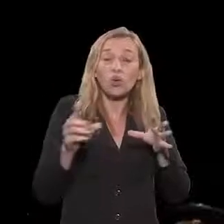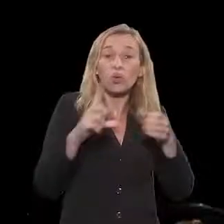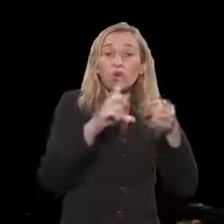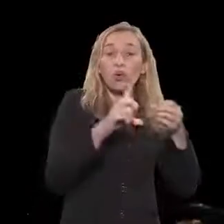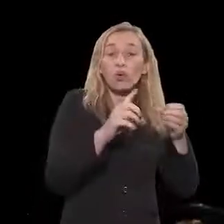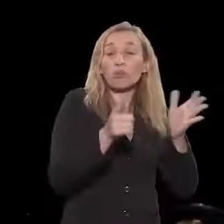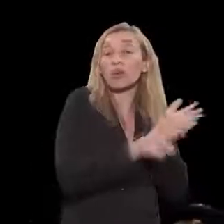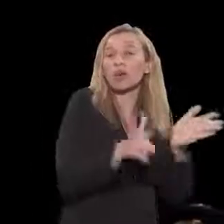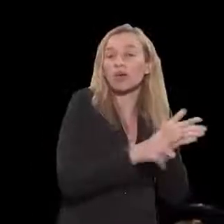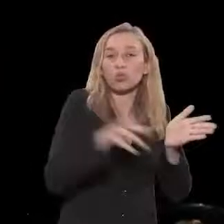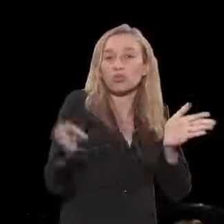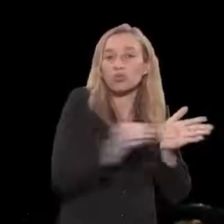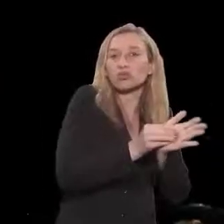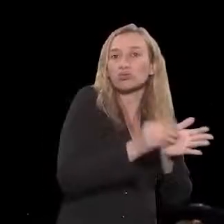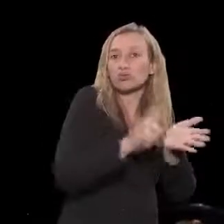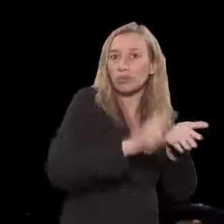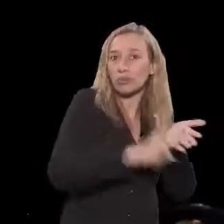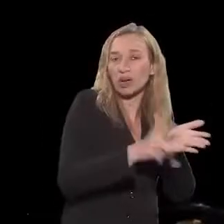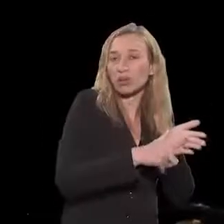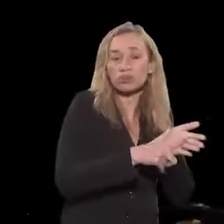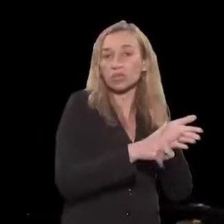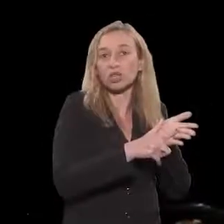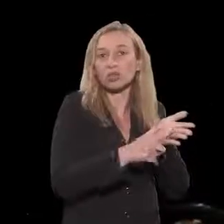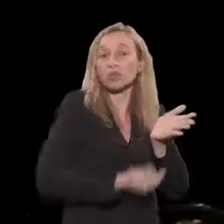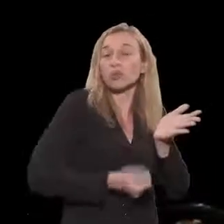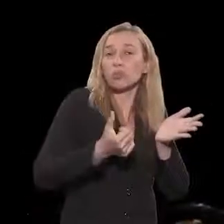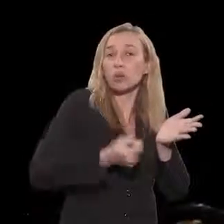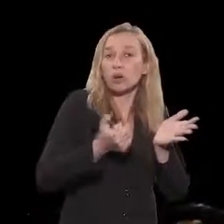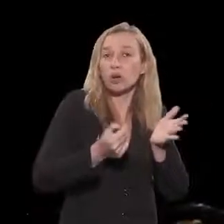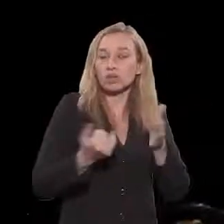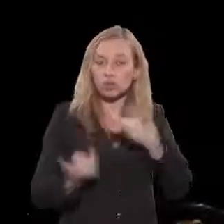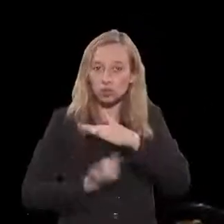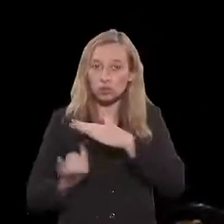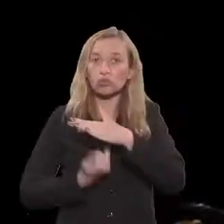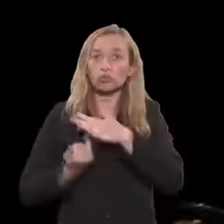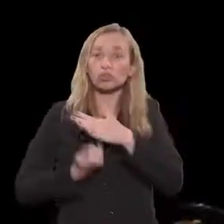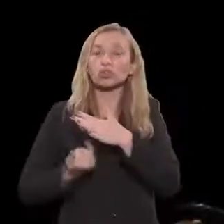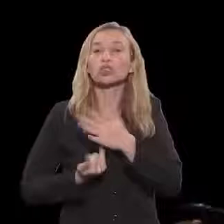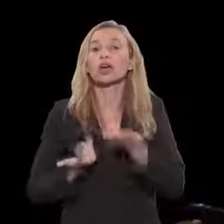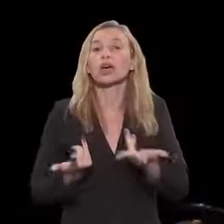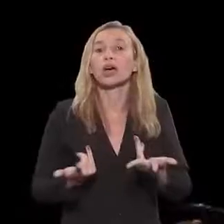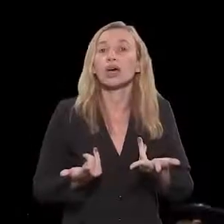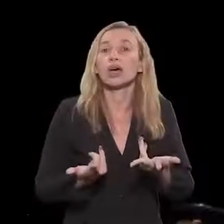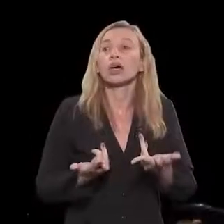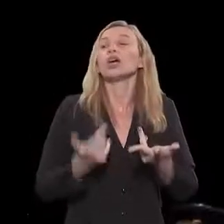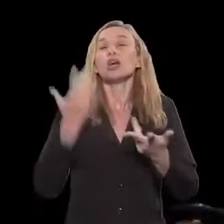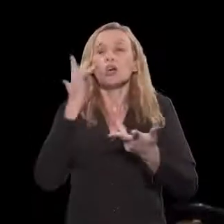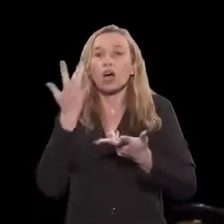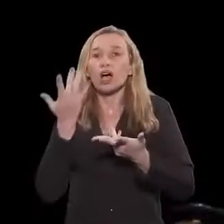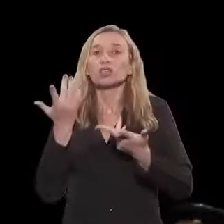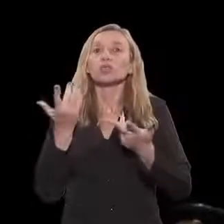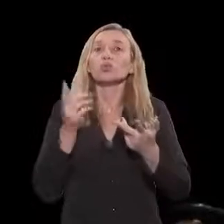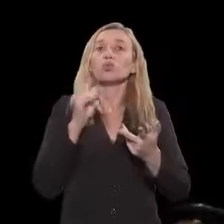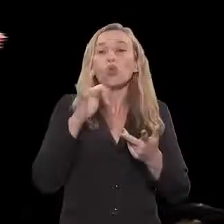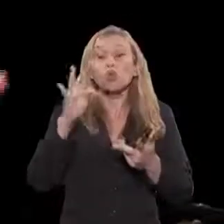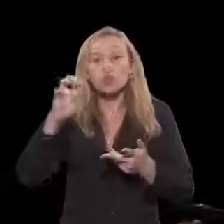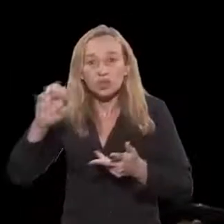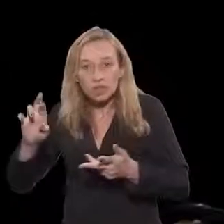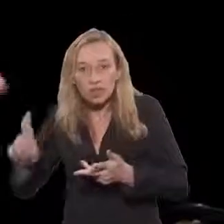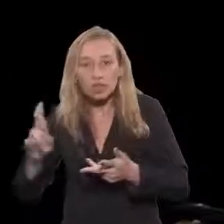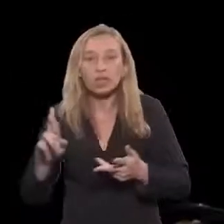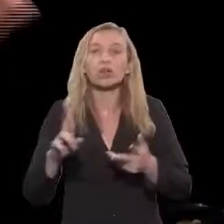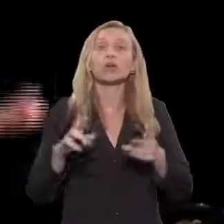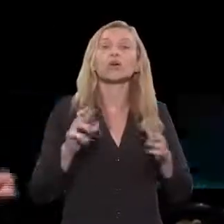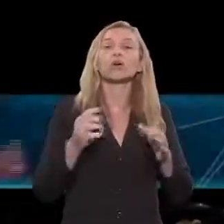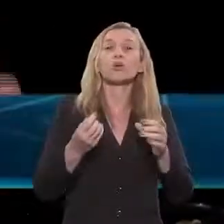arquivo, não necessariamente está no papel, sabe? Porque a gente tem poucas instituições, né? Eu acho, inclusive, o Cultni uma